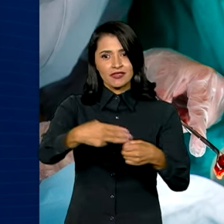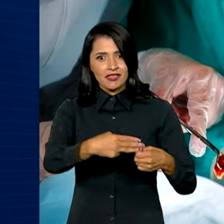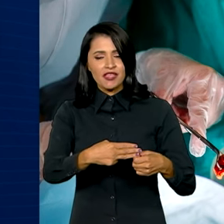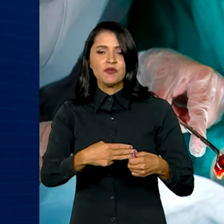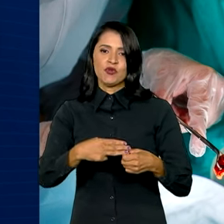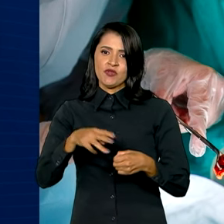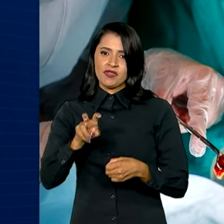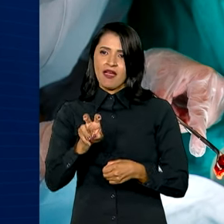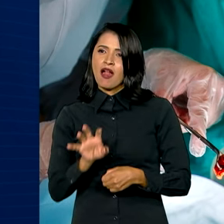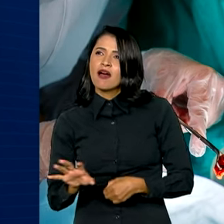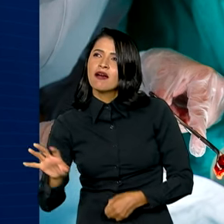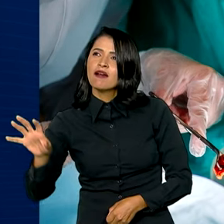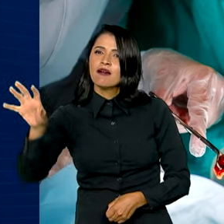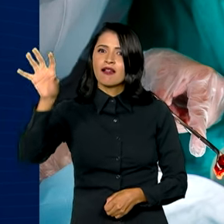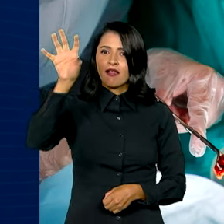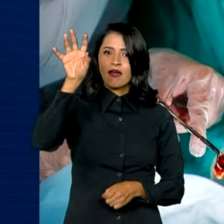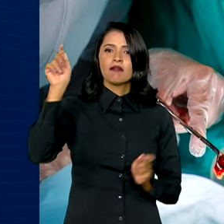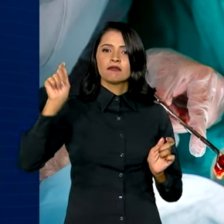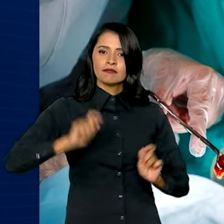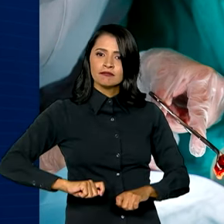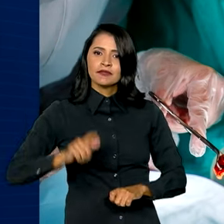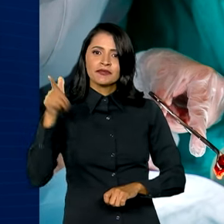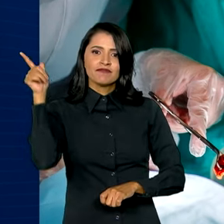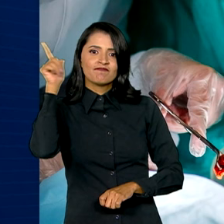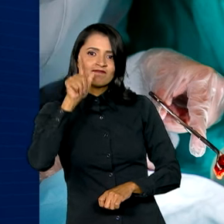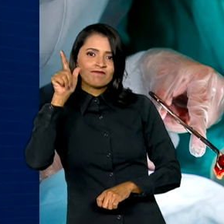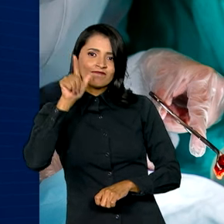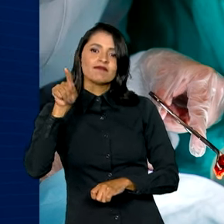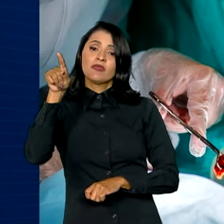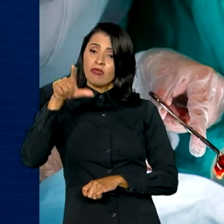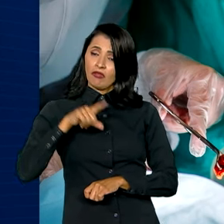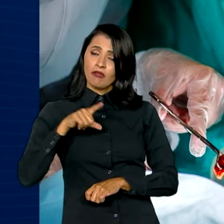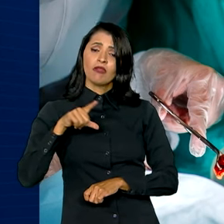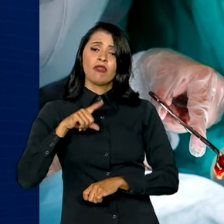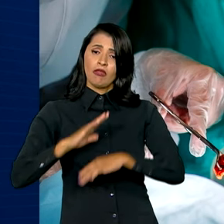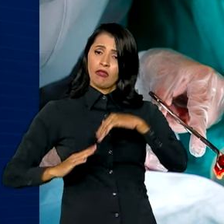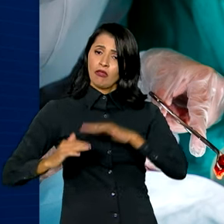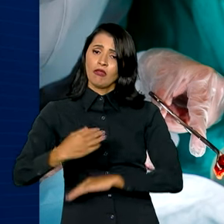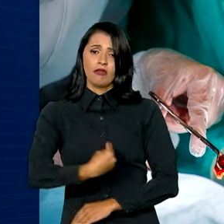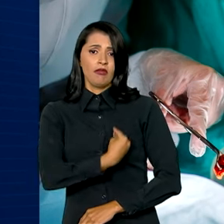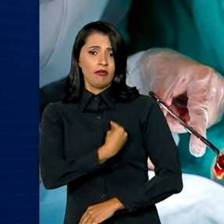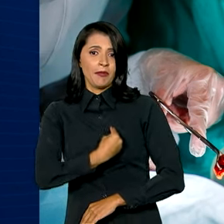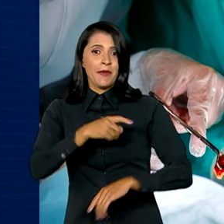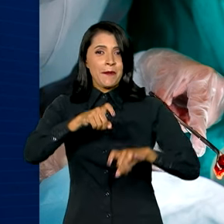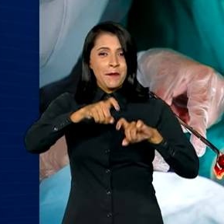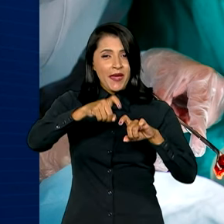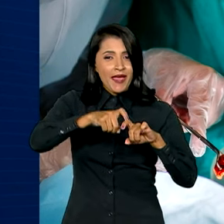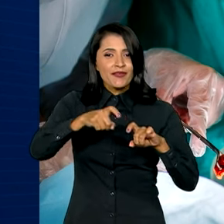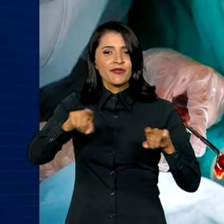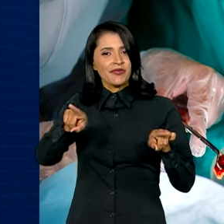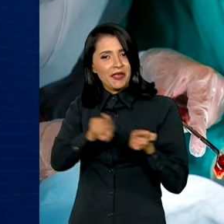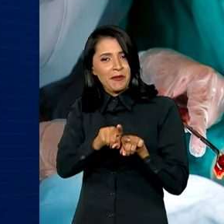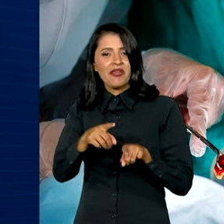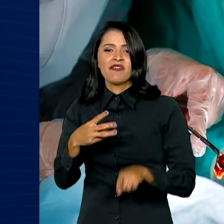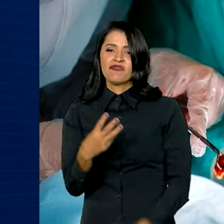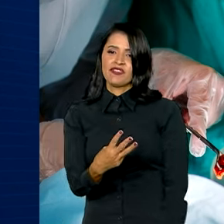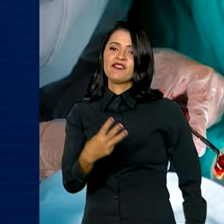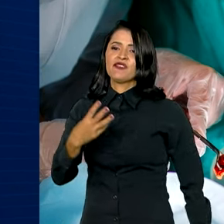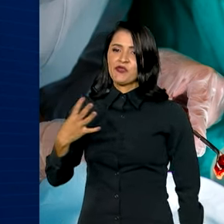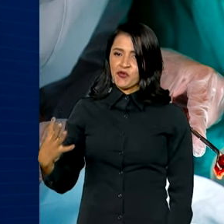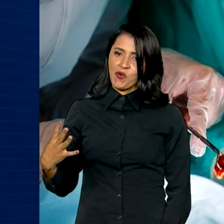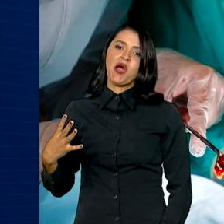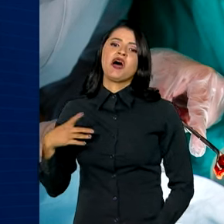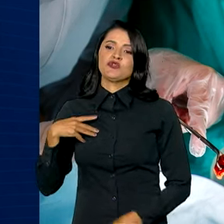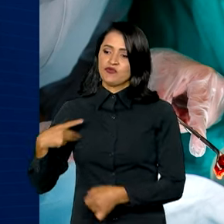das 5 regiões do país foram alcançados. Os médicos também chegaram a todos os 34